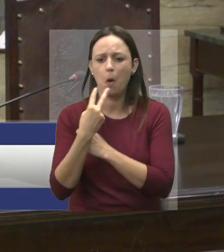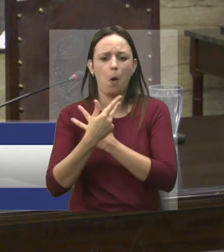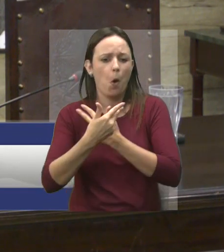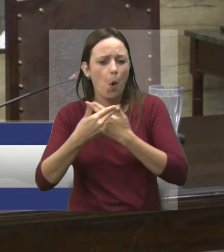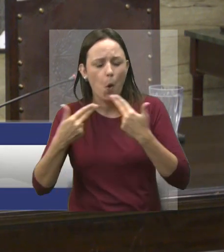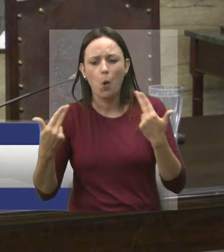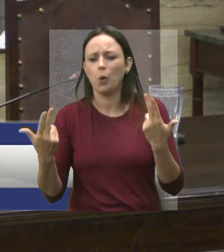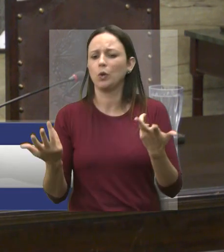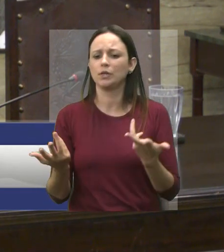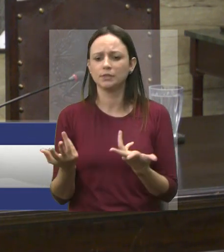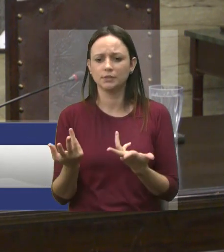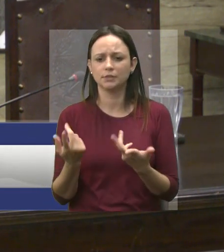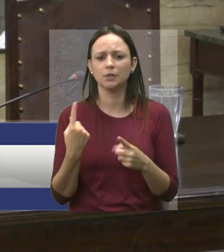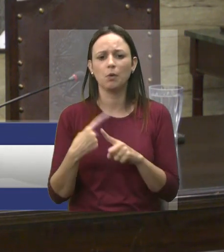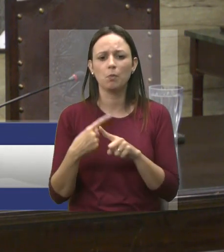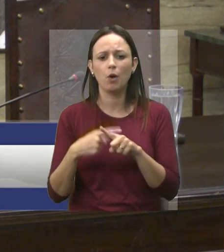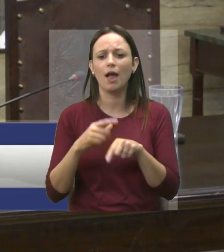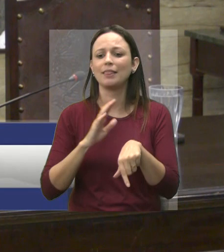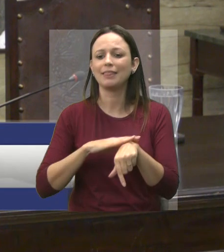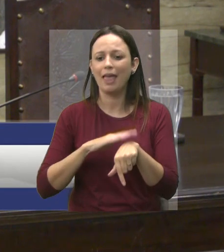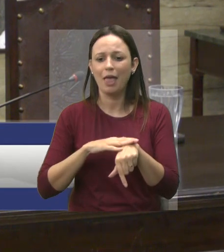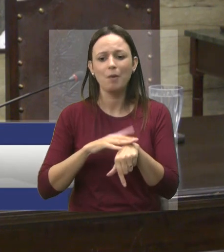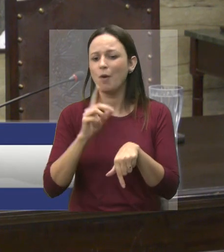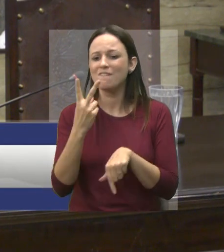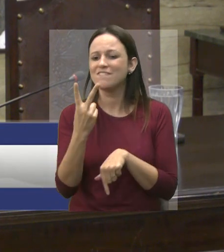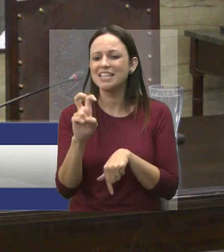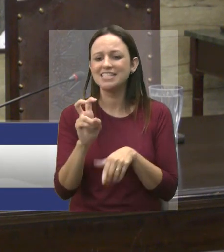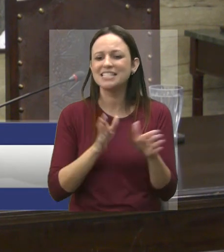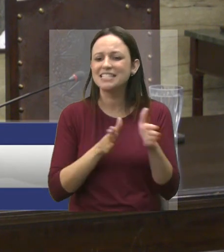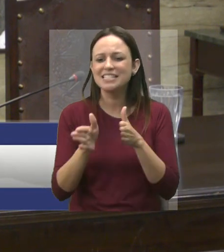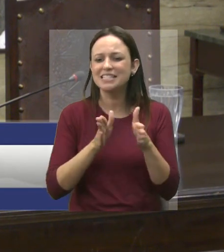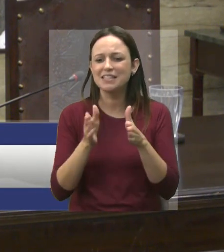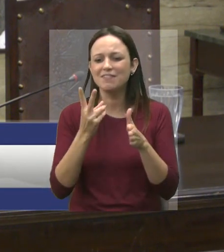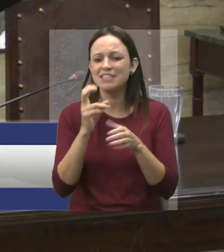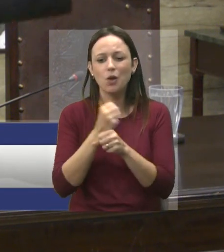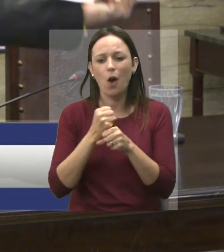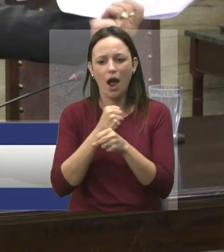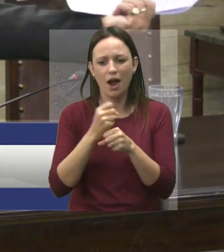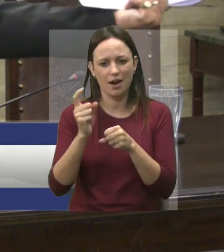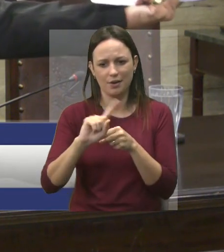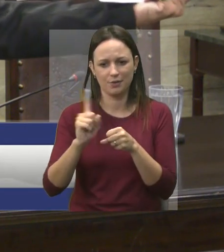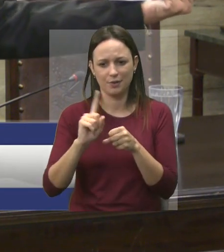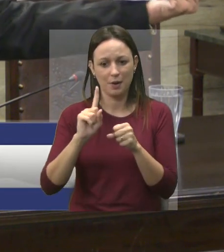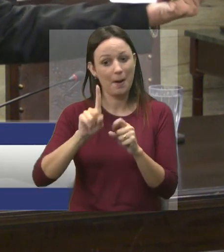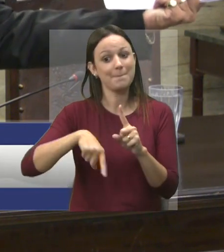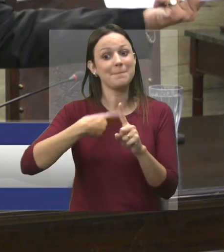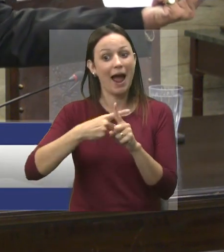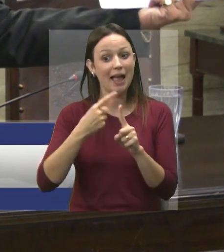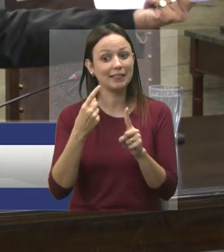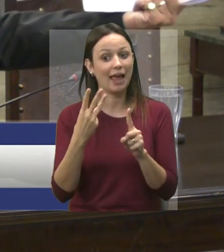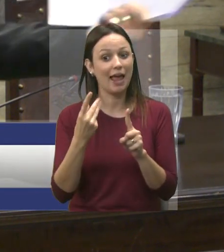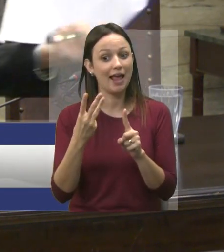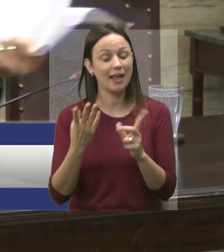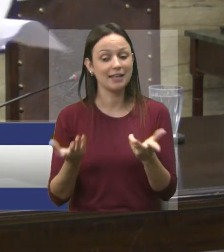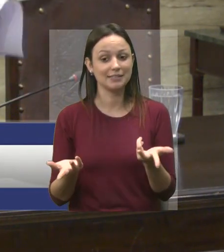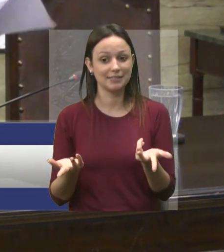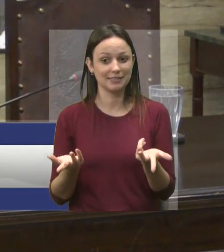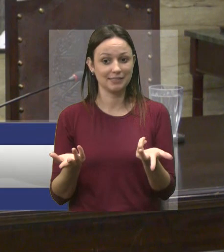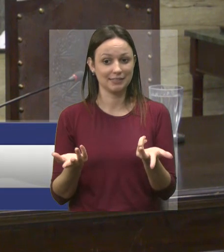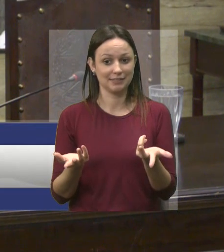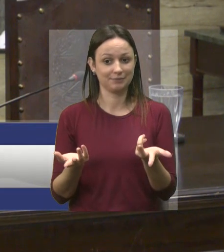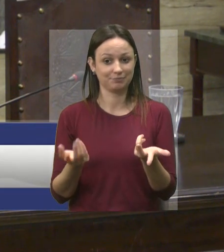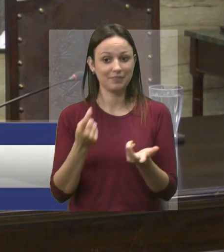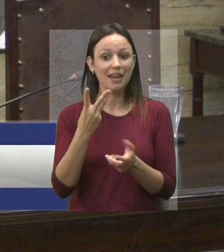o tempo não vai mais ser só 25, né? Esses 13 anos serão 25 mais 13 de exposição, então